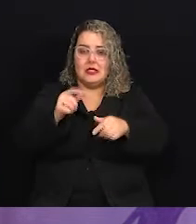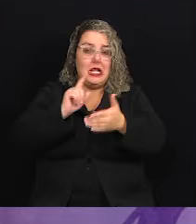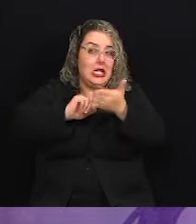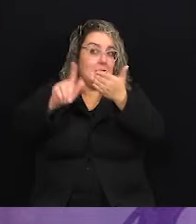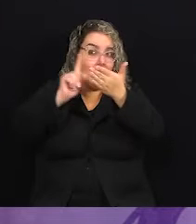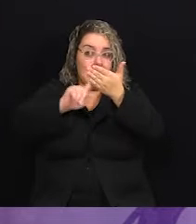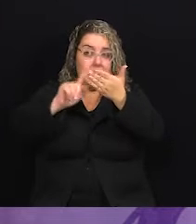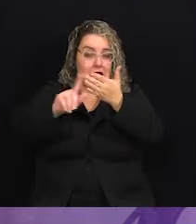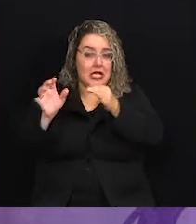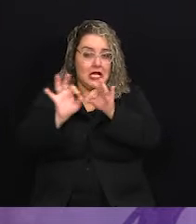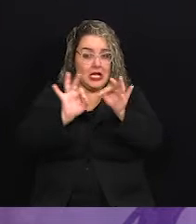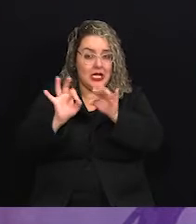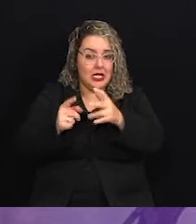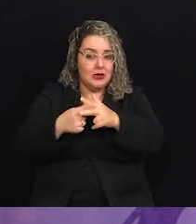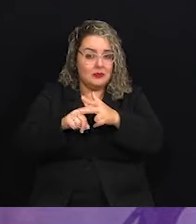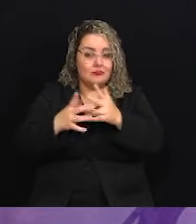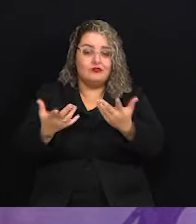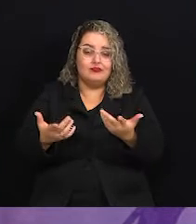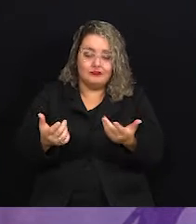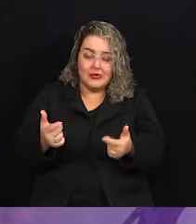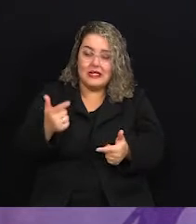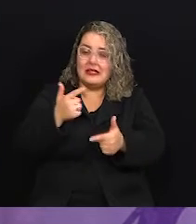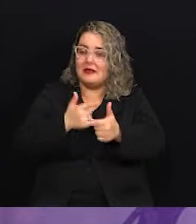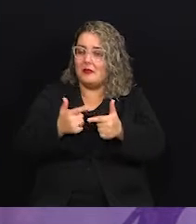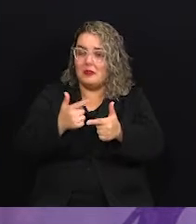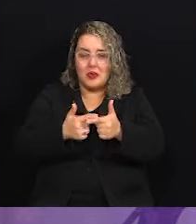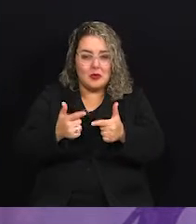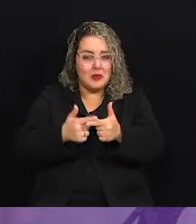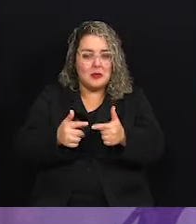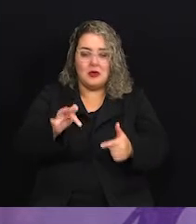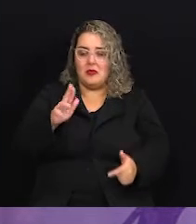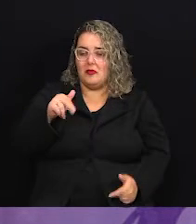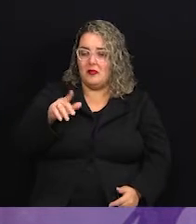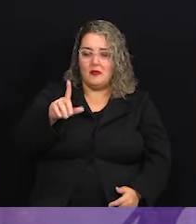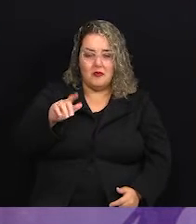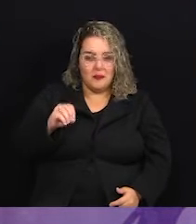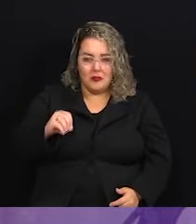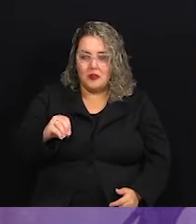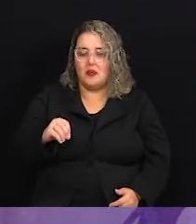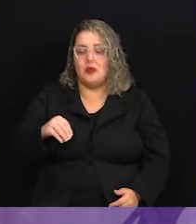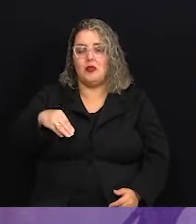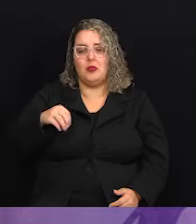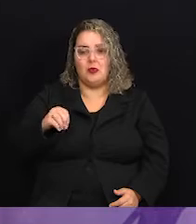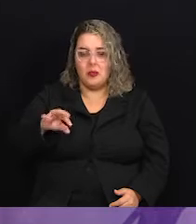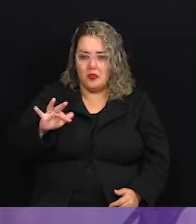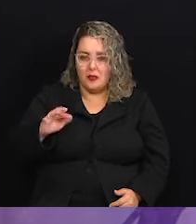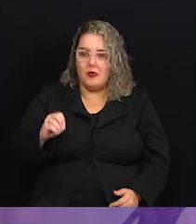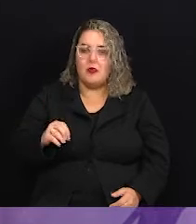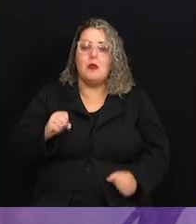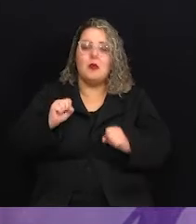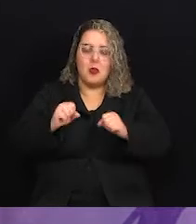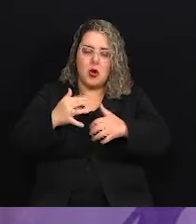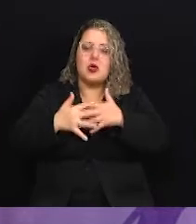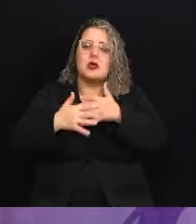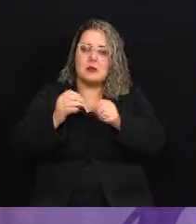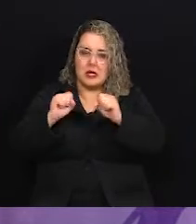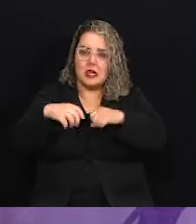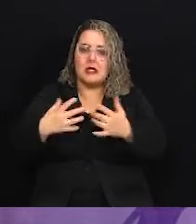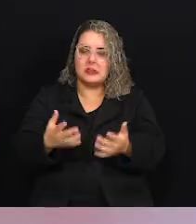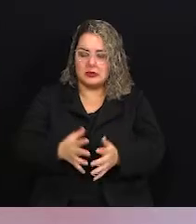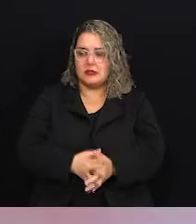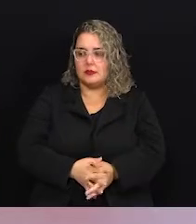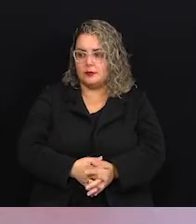for muito bem, a manutenção não é muito boa, vai ter um monte de fungo ali, de mofo, também vai atrapalhar. Não pode atrapalhar,